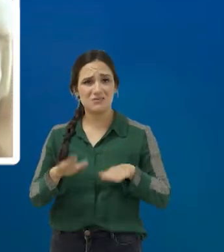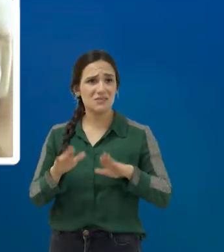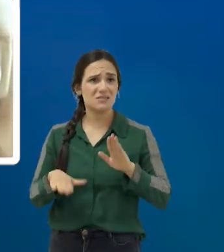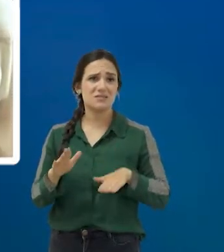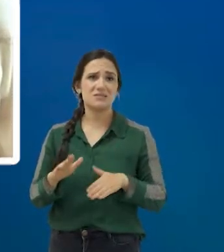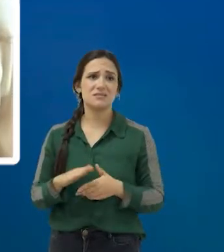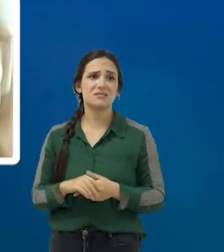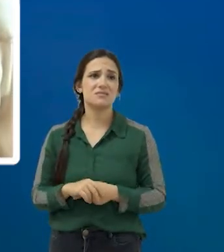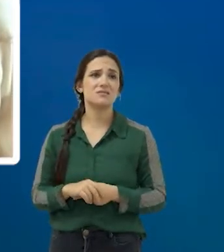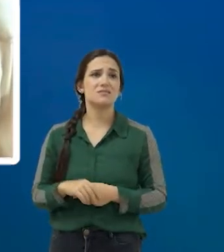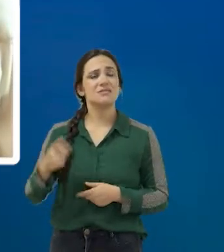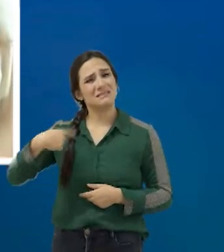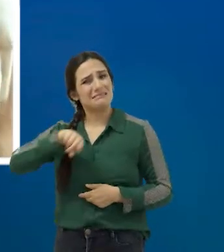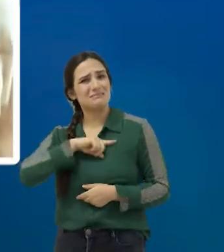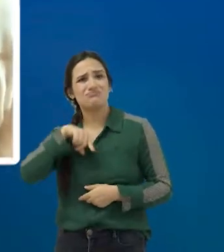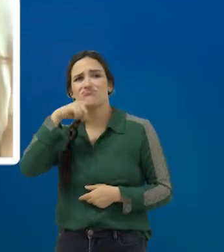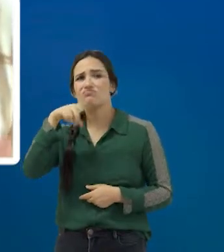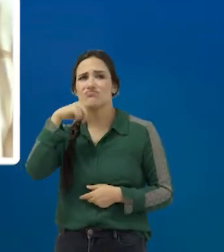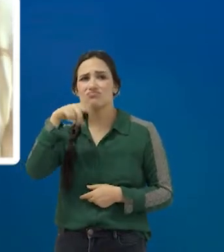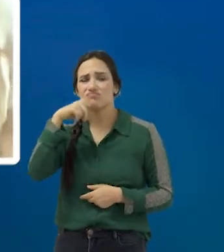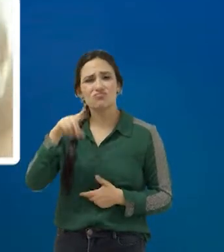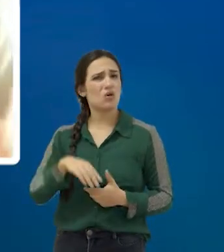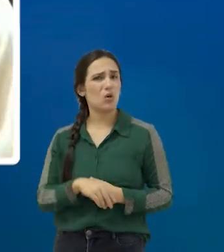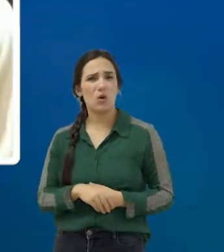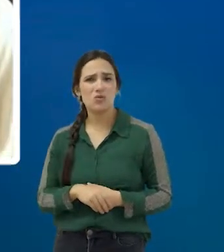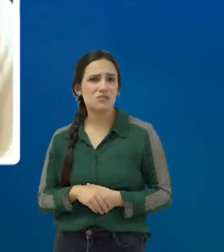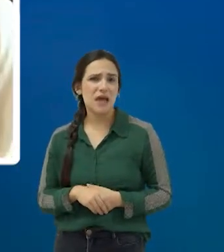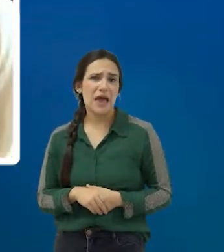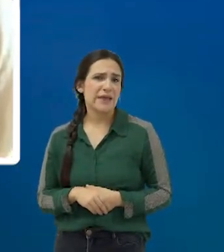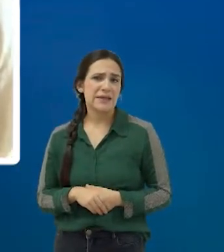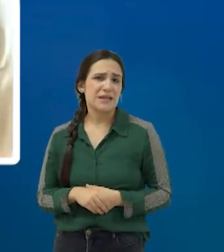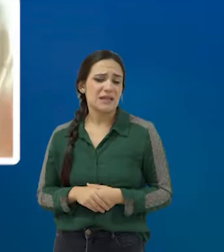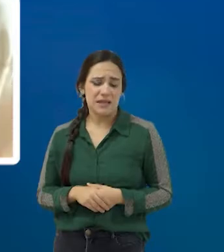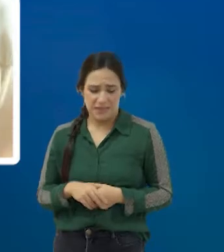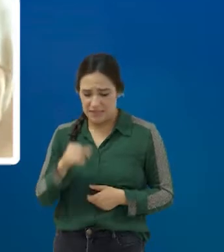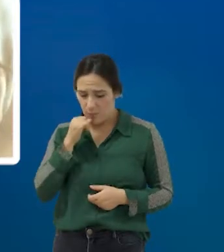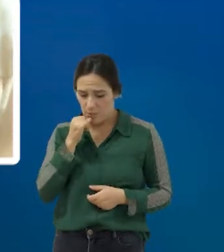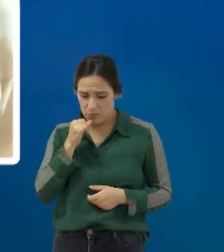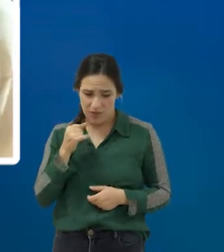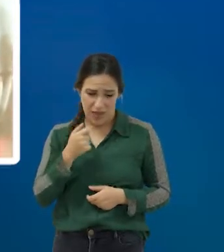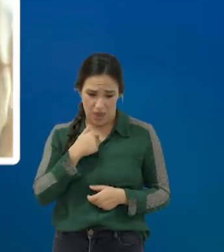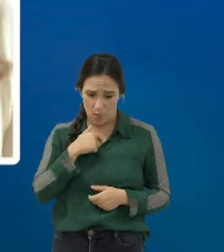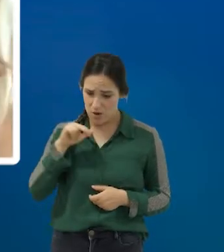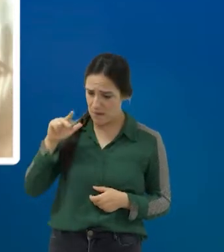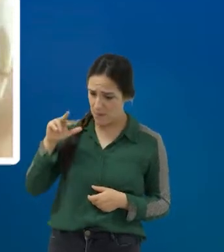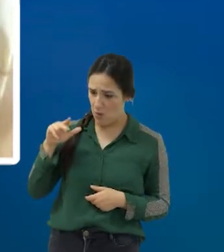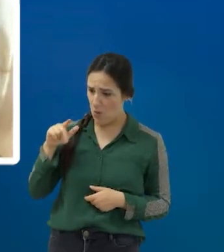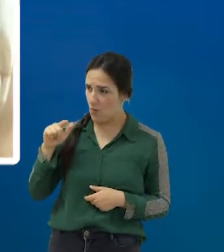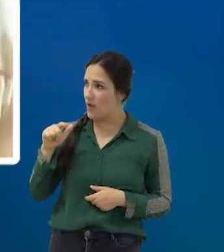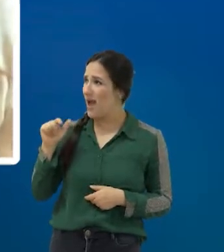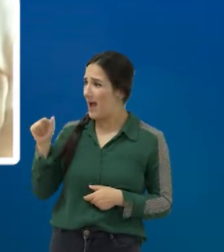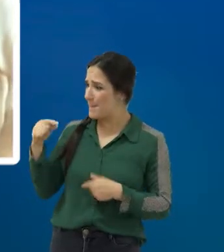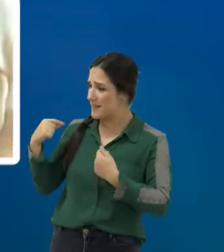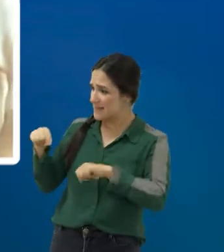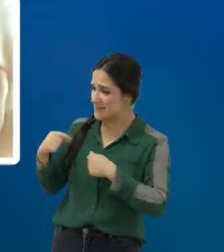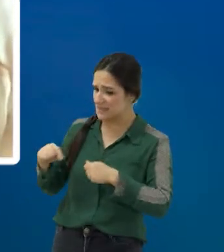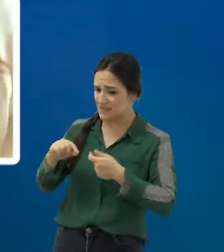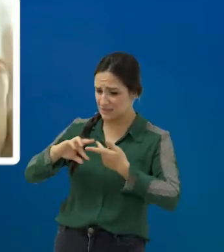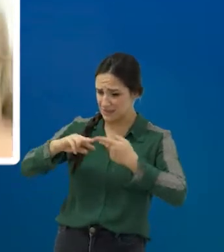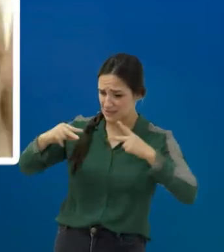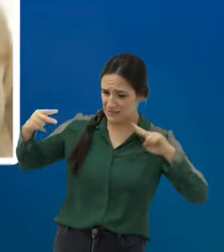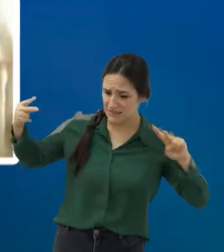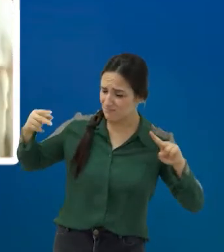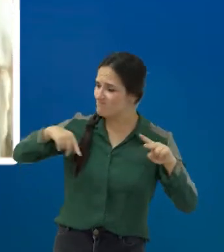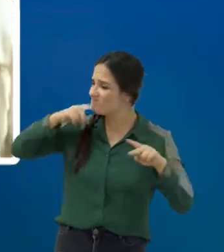gente consegue ser compatível. Às vezes você tem um problema na família, mas nem sempre você é compatível, né? Um irmão com o outro, né? Então a gente